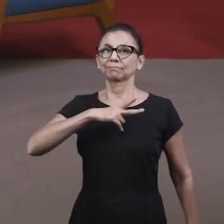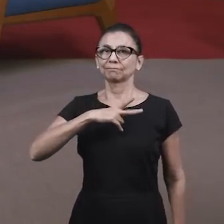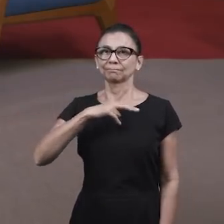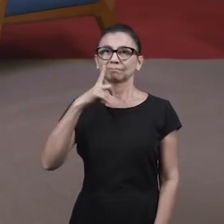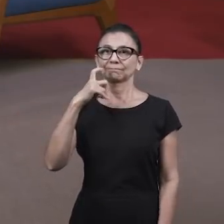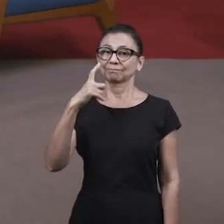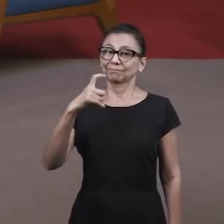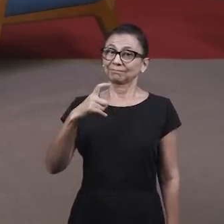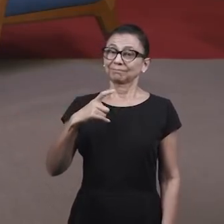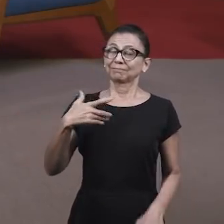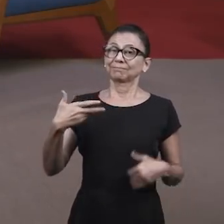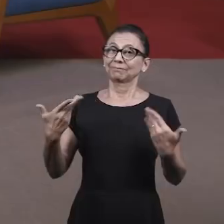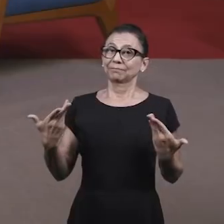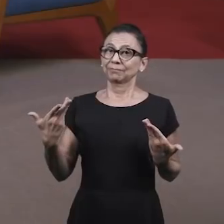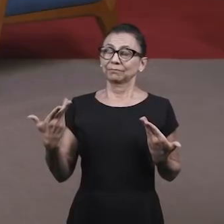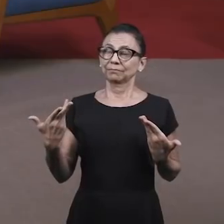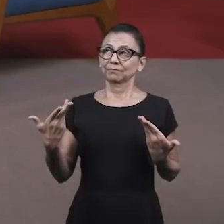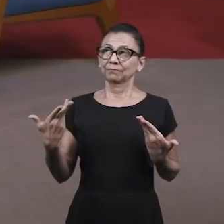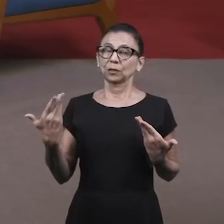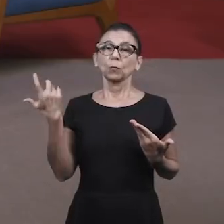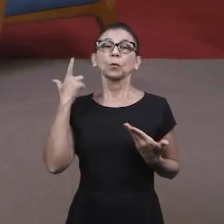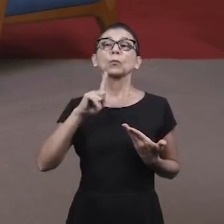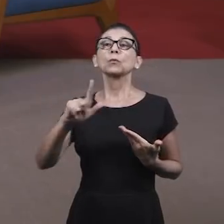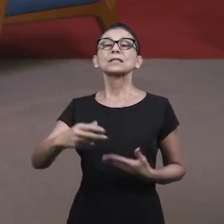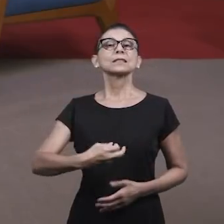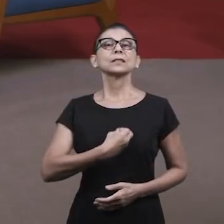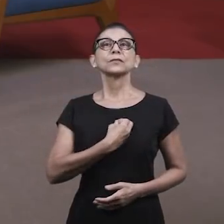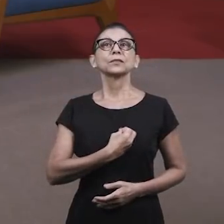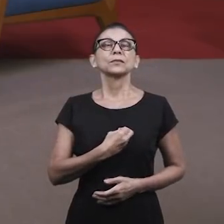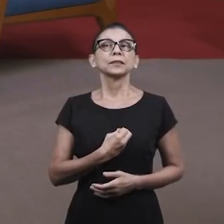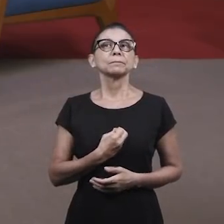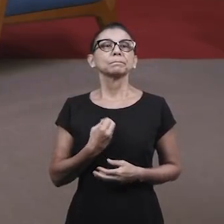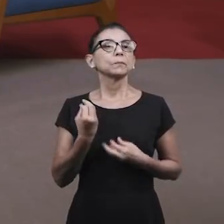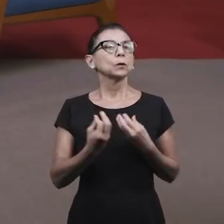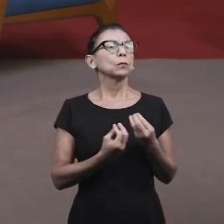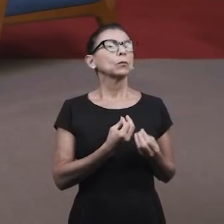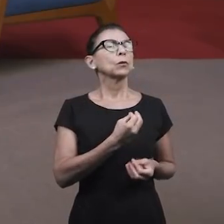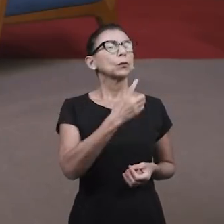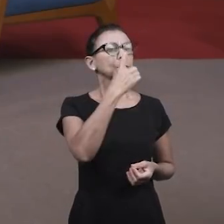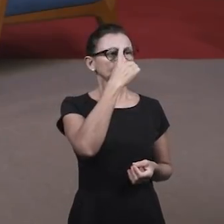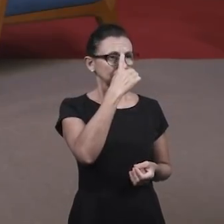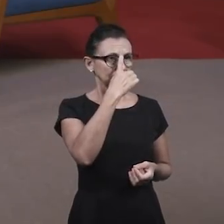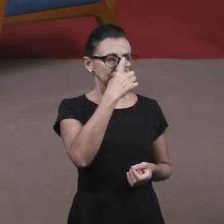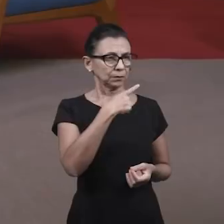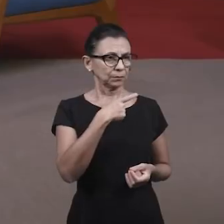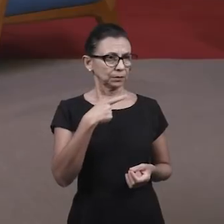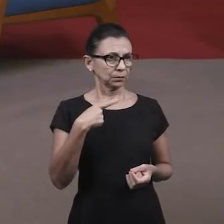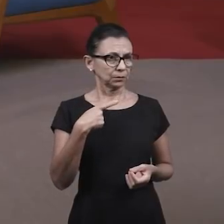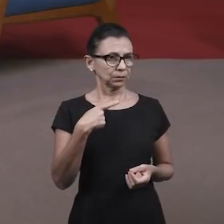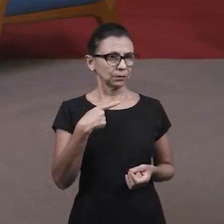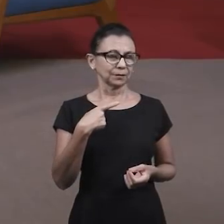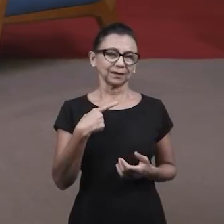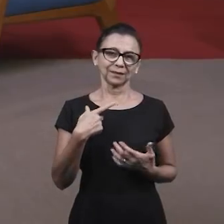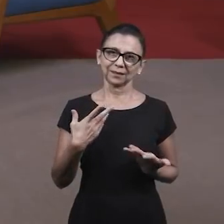mas porque isso é profético. Nos últimos dias, a iniquidade, ou seja, o